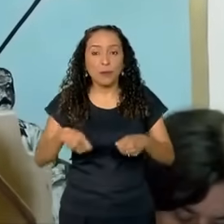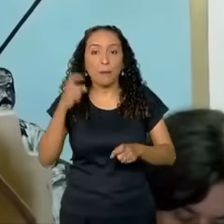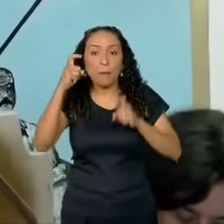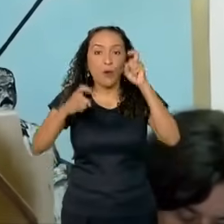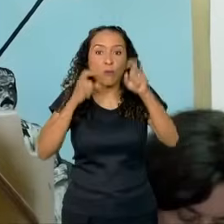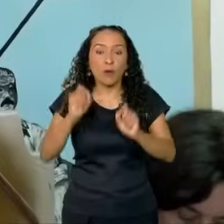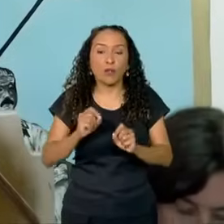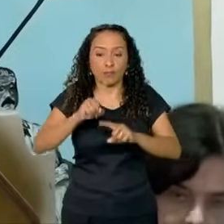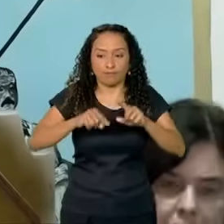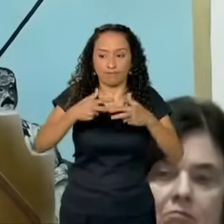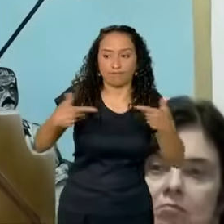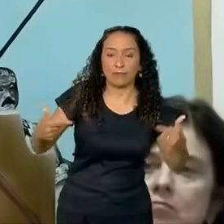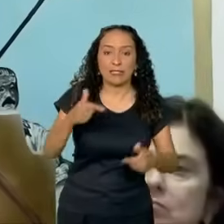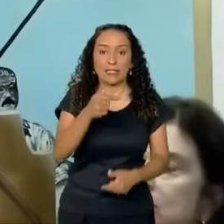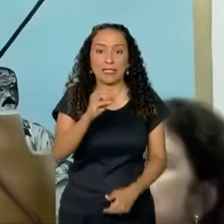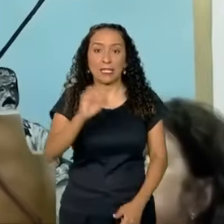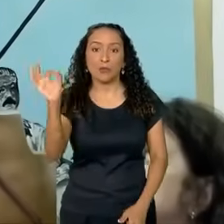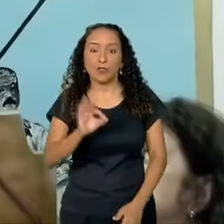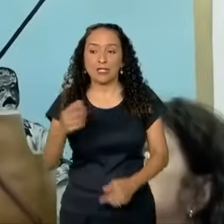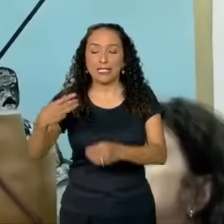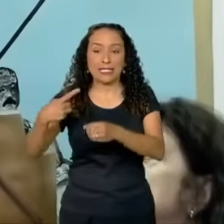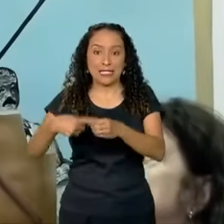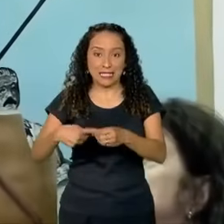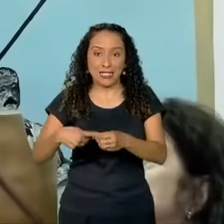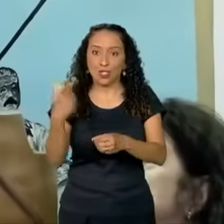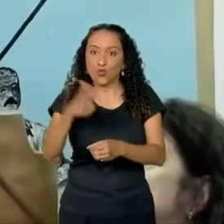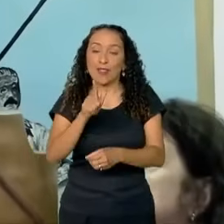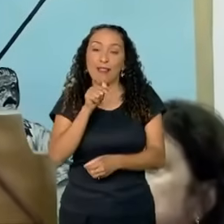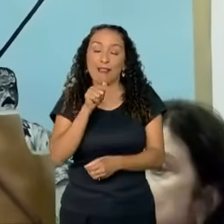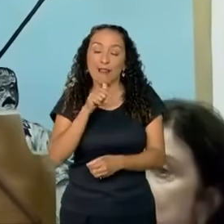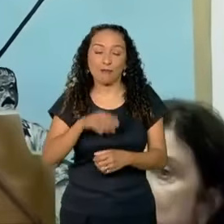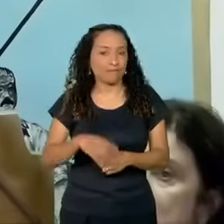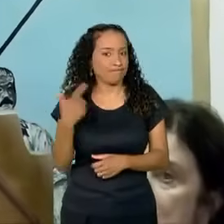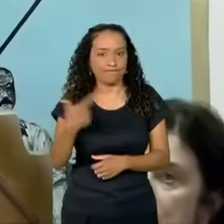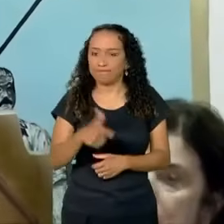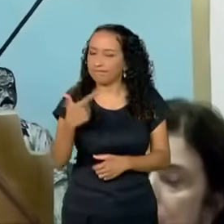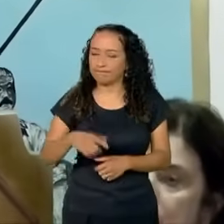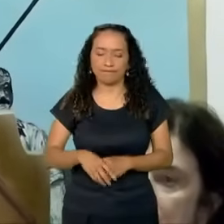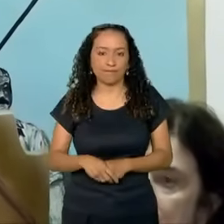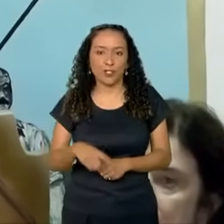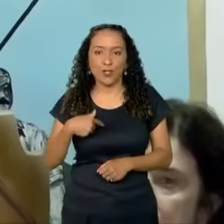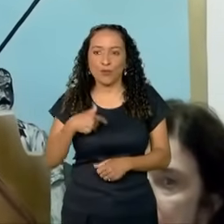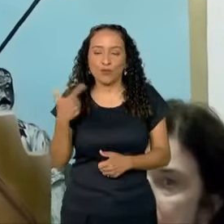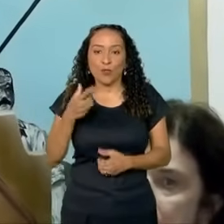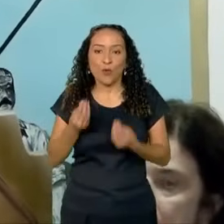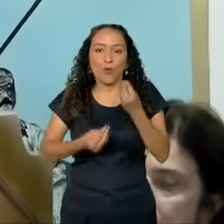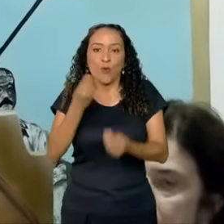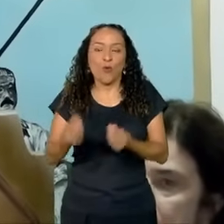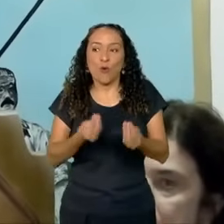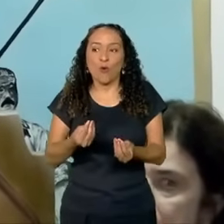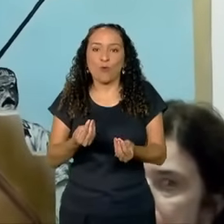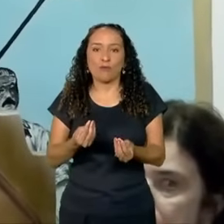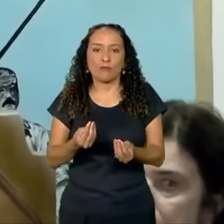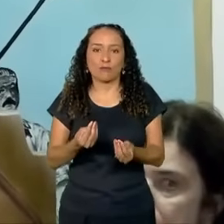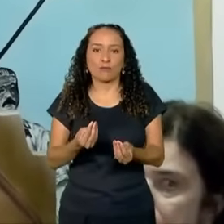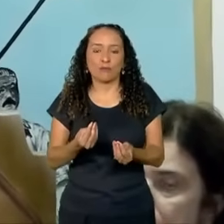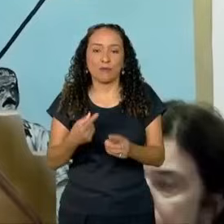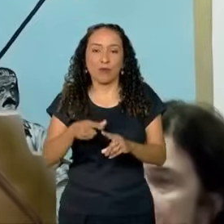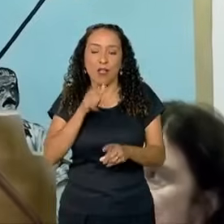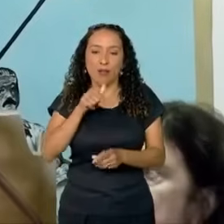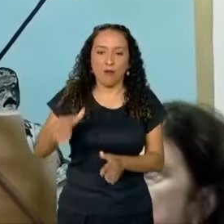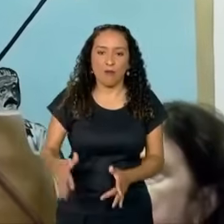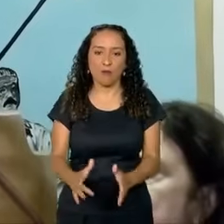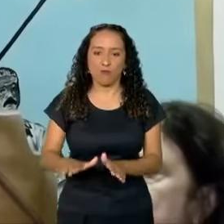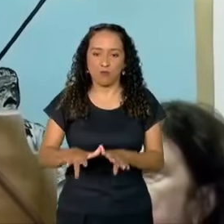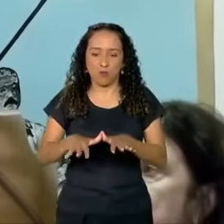com suplementos. 70% da cidade já está sem água. E eu não tenho como recuperar tratamento de água do jeito da altura do rio. Então nós temos